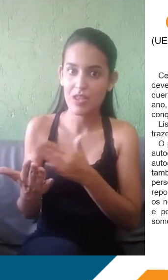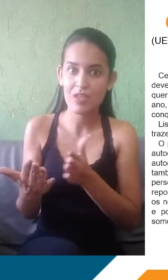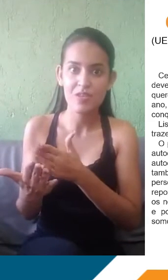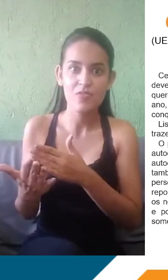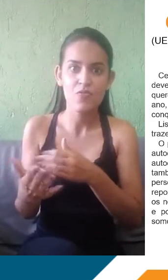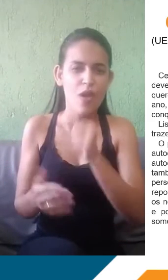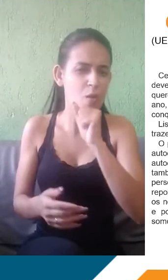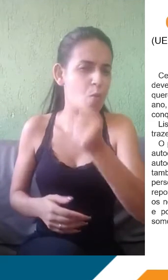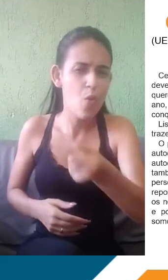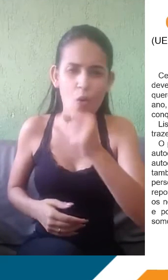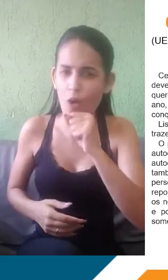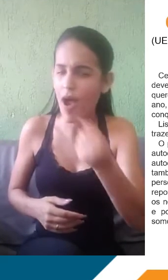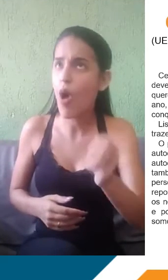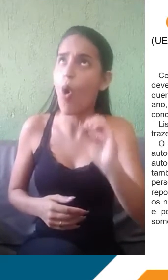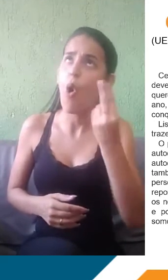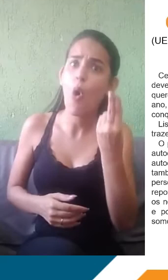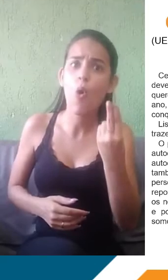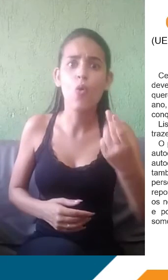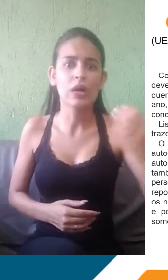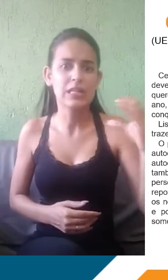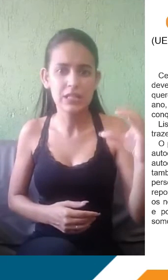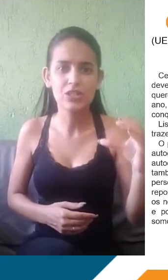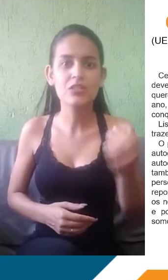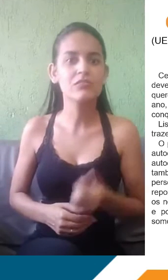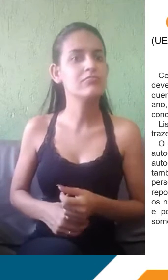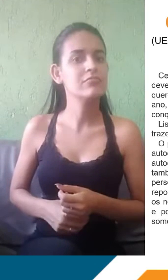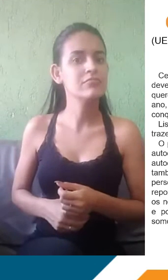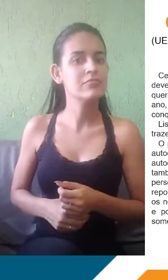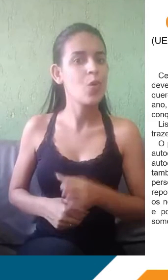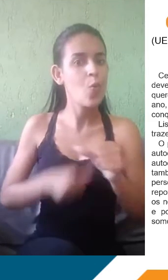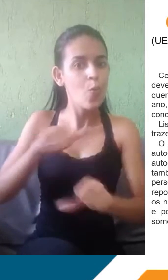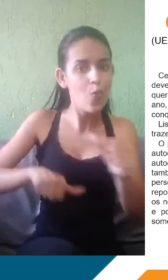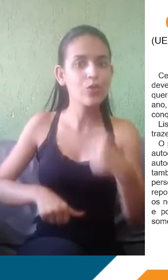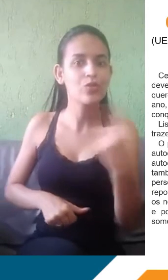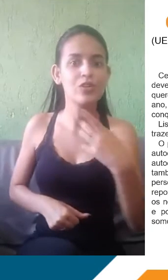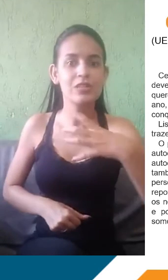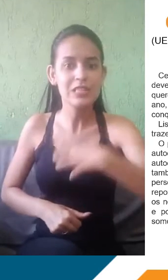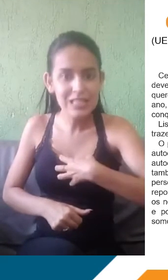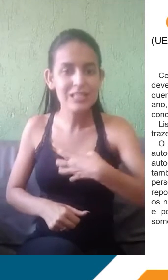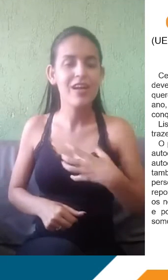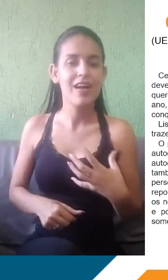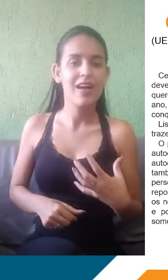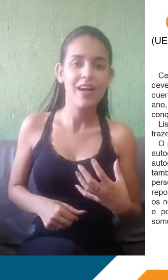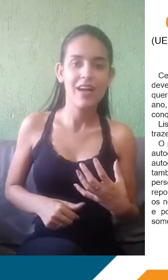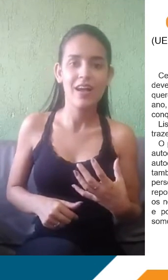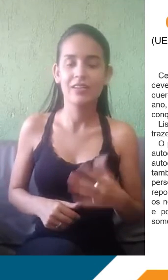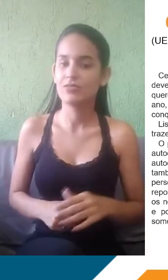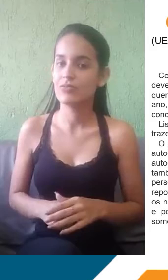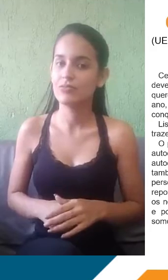de um livro-reportagem, as ideias de um livro científico interagem com os nossos sentimentos, ora refletindo-os,